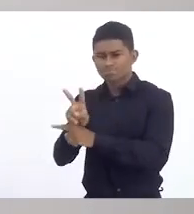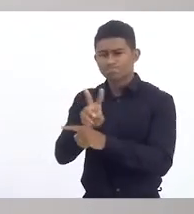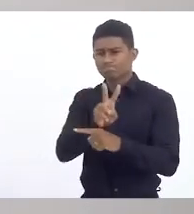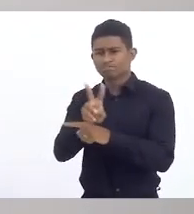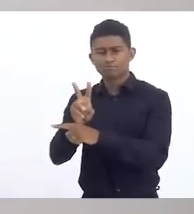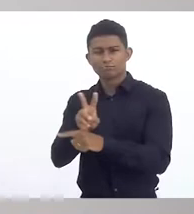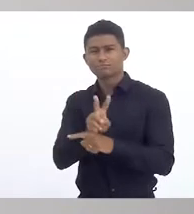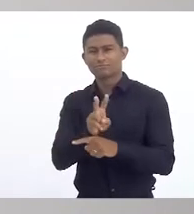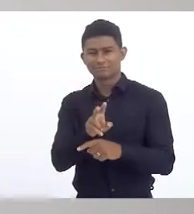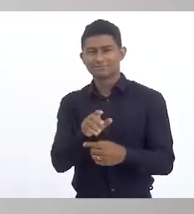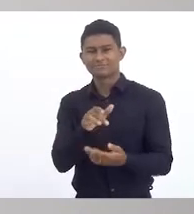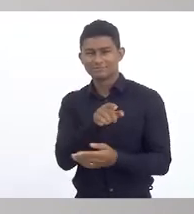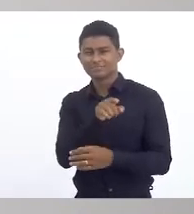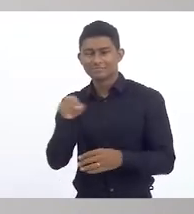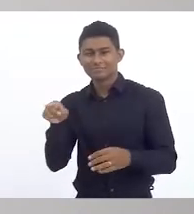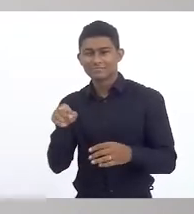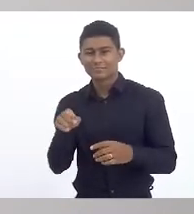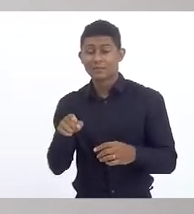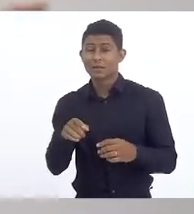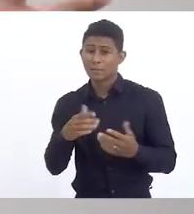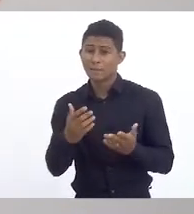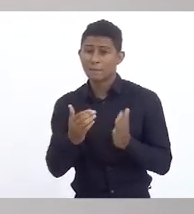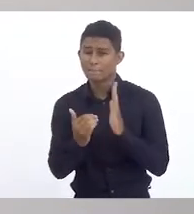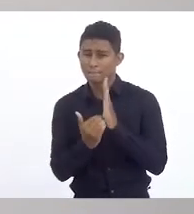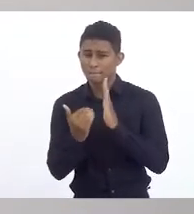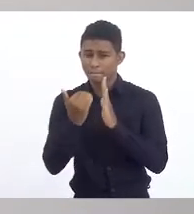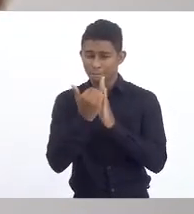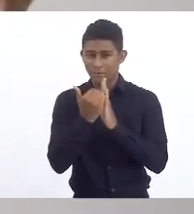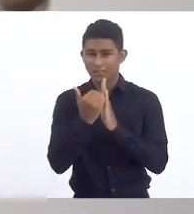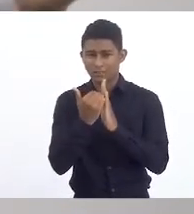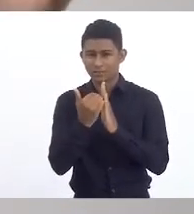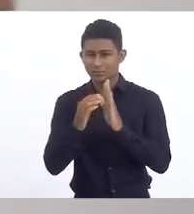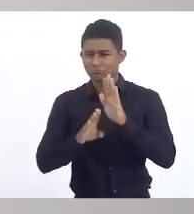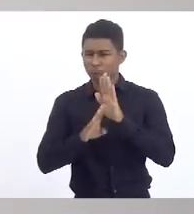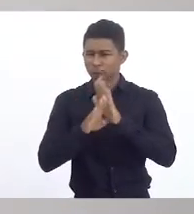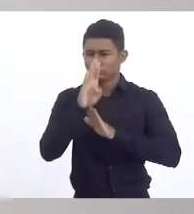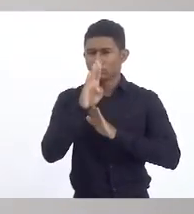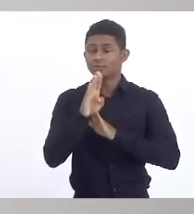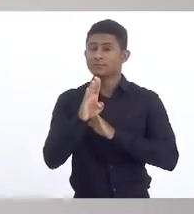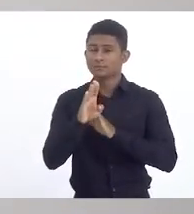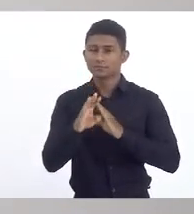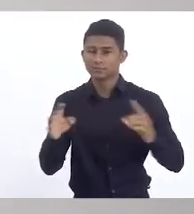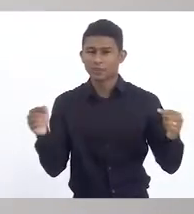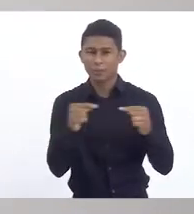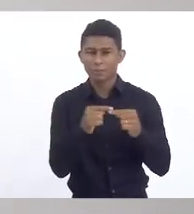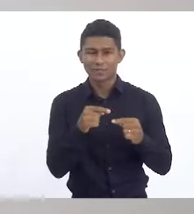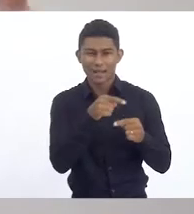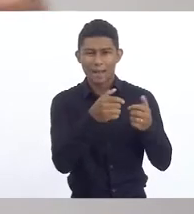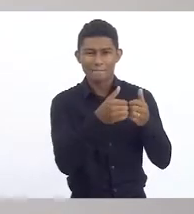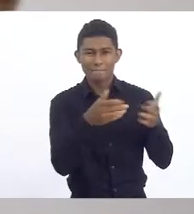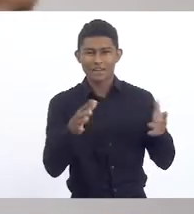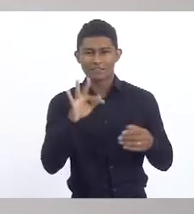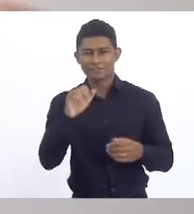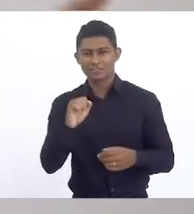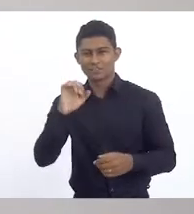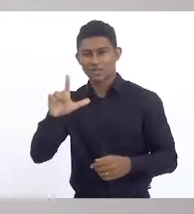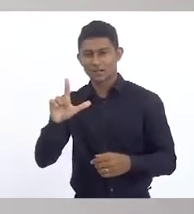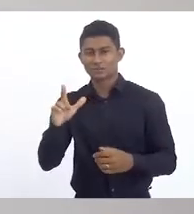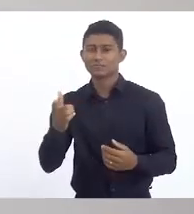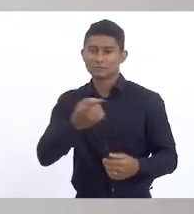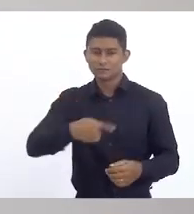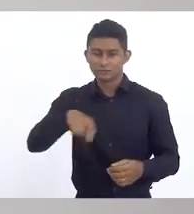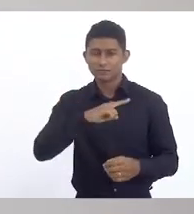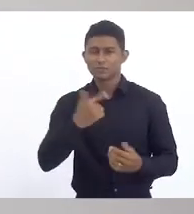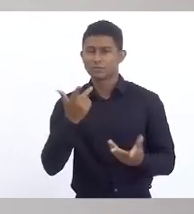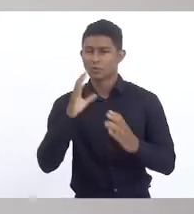participações especiais, o aumento disso é uma das medidas que visam essa abertura de espaço fiscal, logo se comunica com a